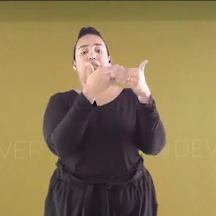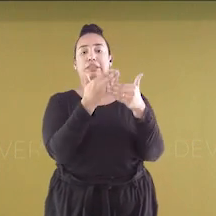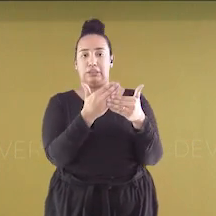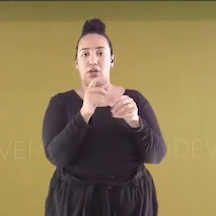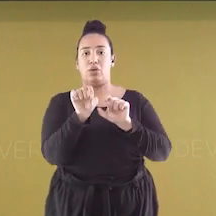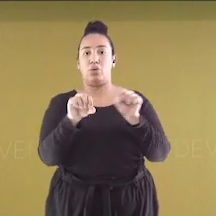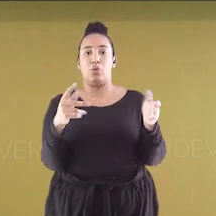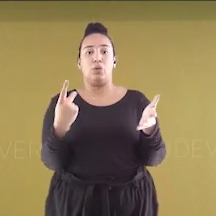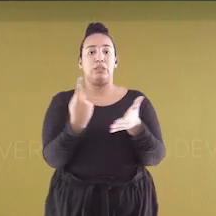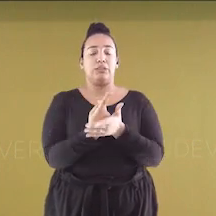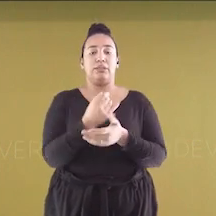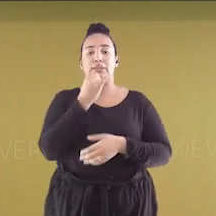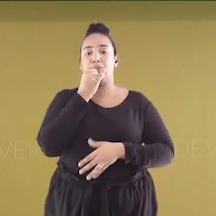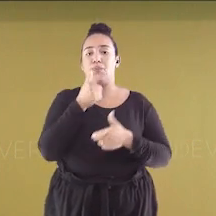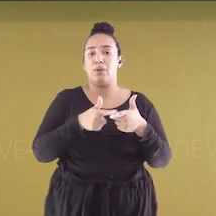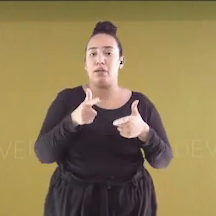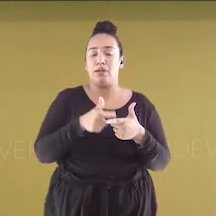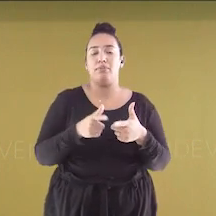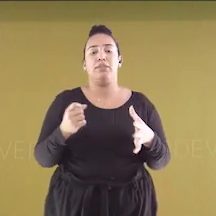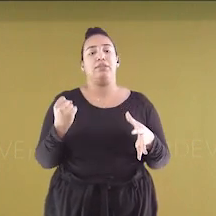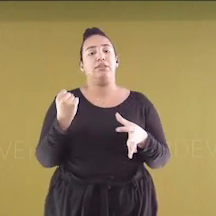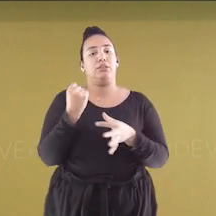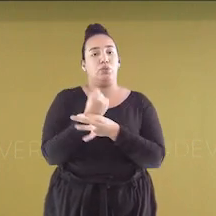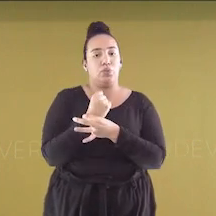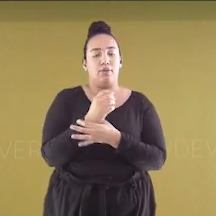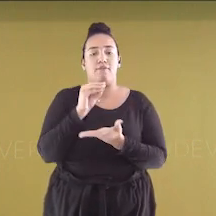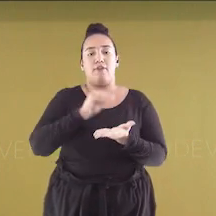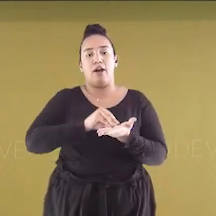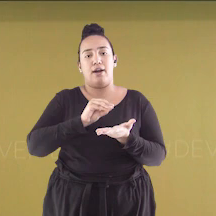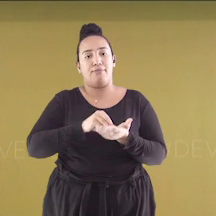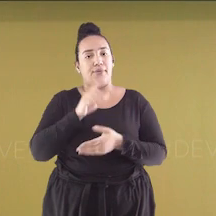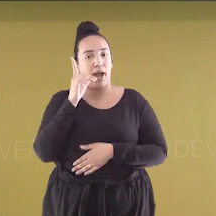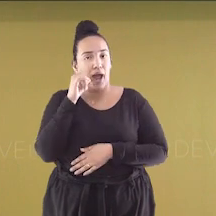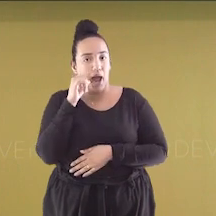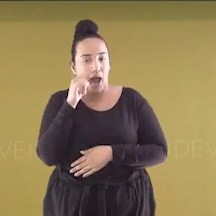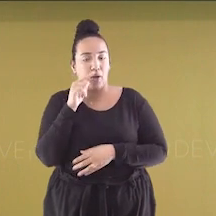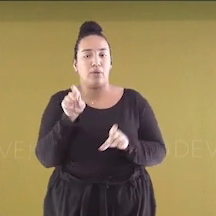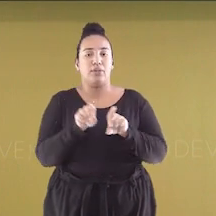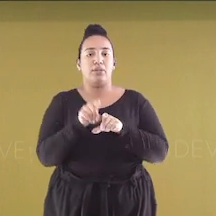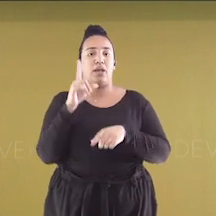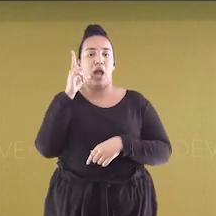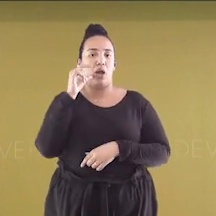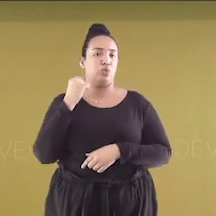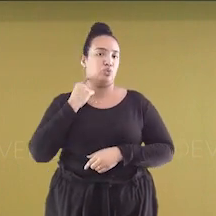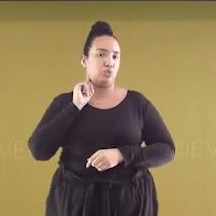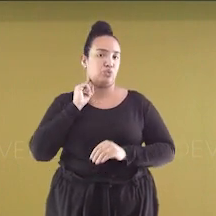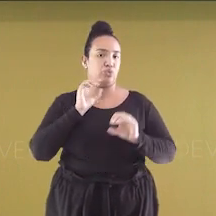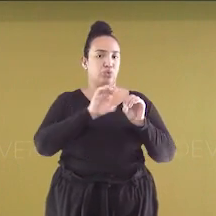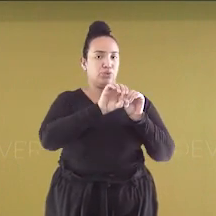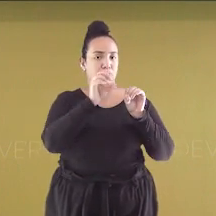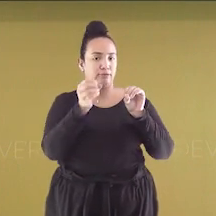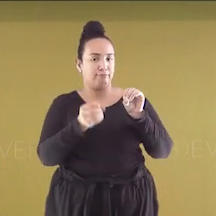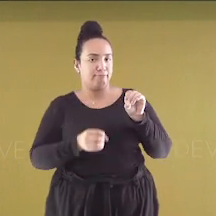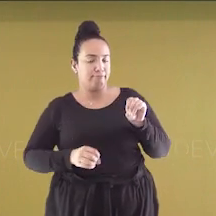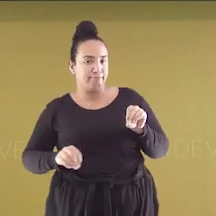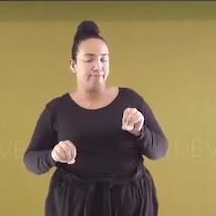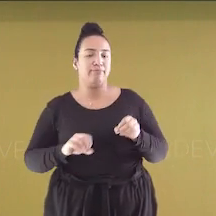desordenado, causando problemas como insegurança, falta de água encanada e esgoto para todos, por